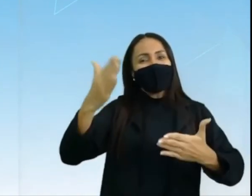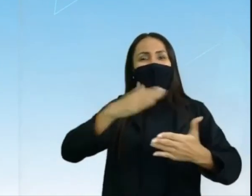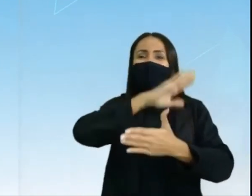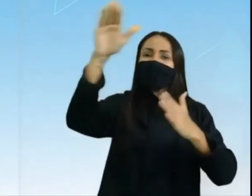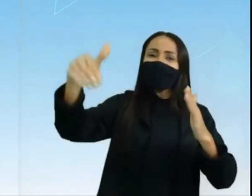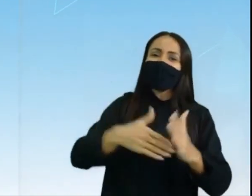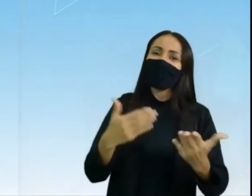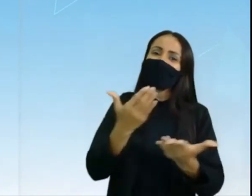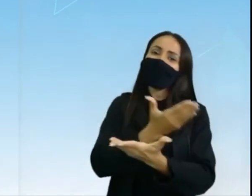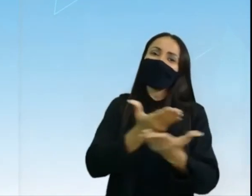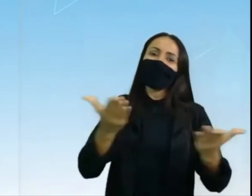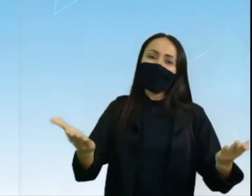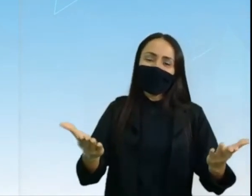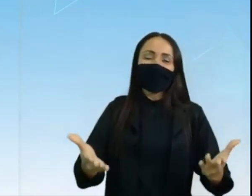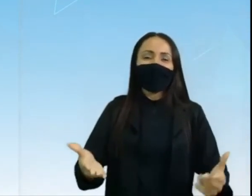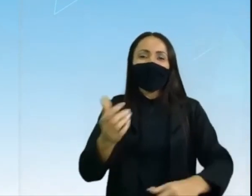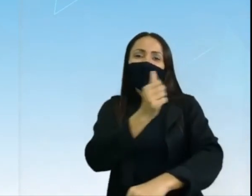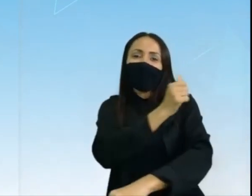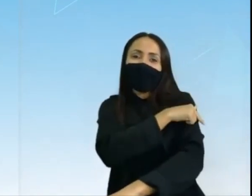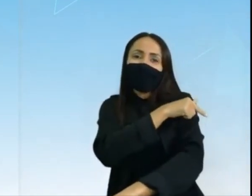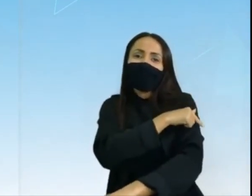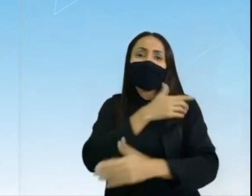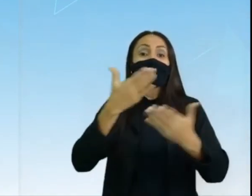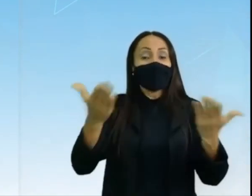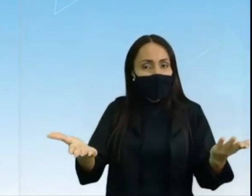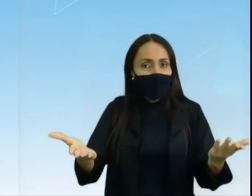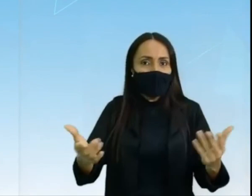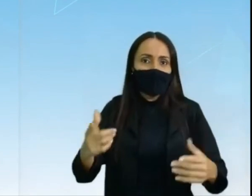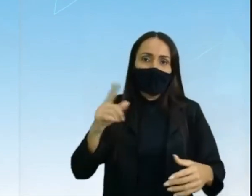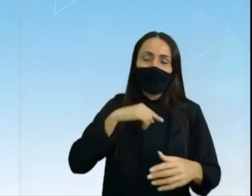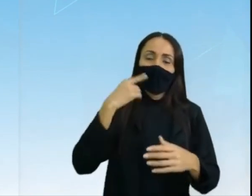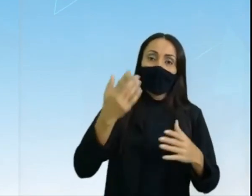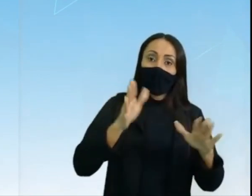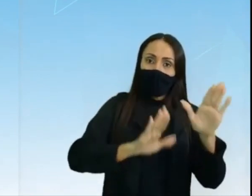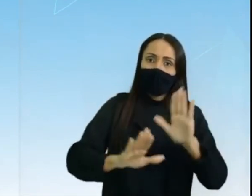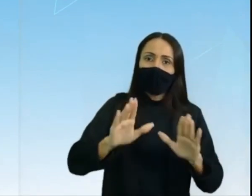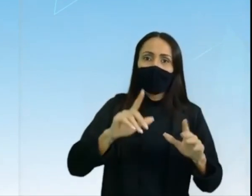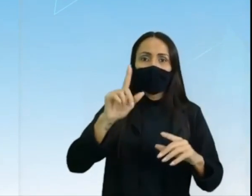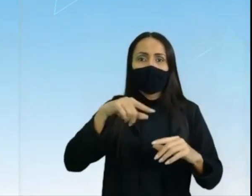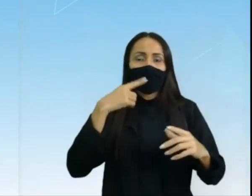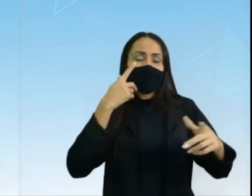todos vocês, estudantes do 7º ano. E é isso aí, vamos tomar cuidado